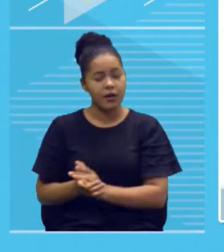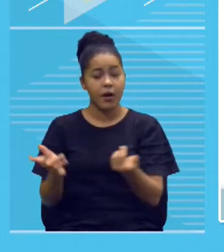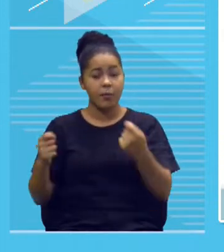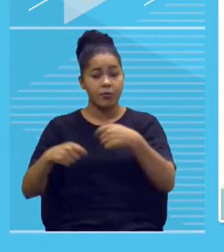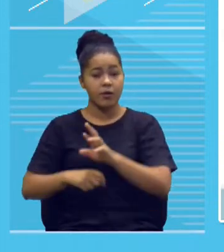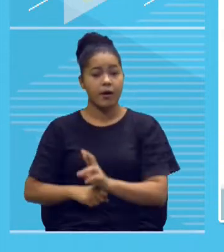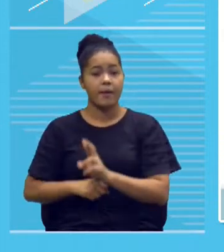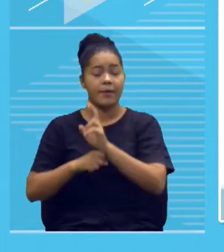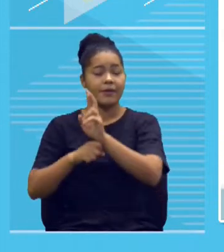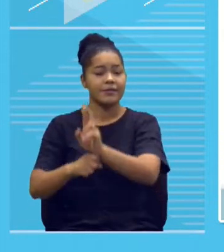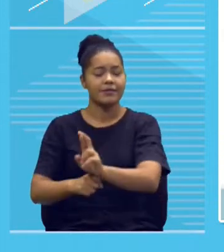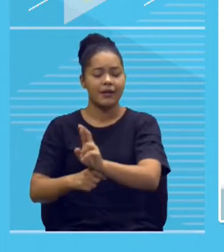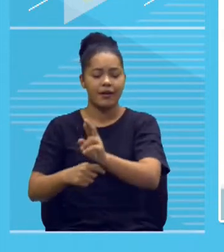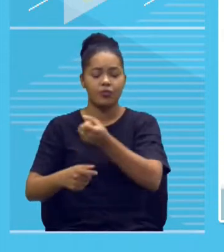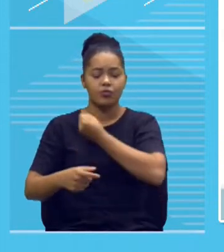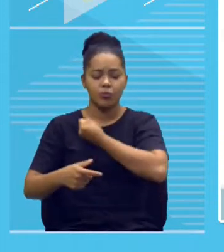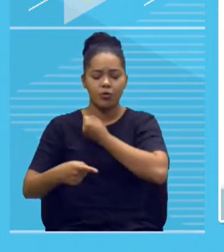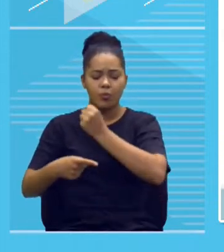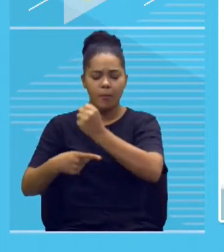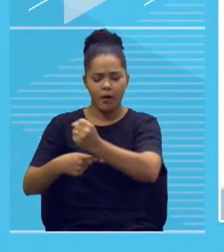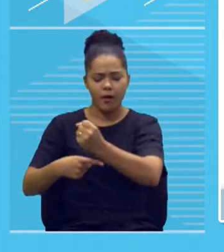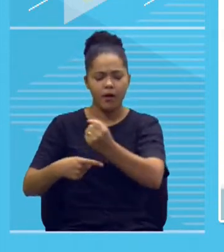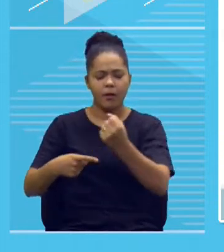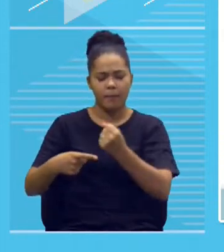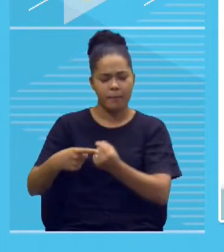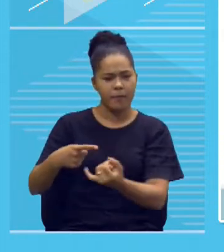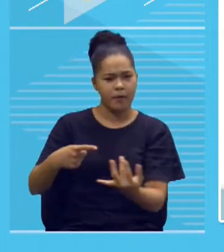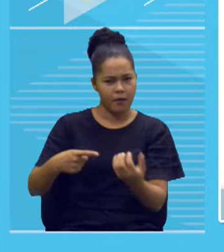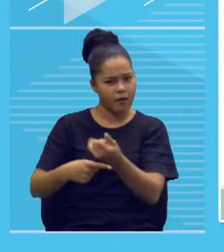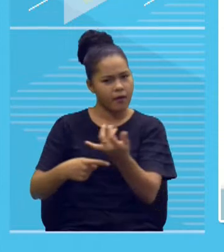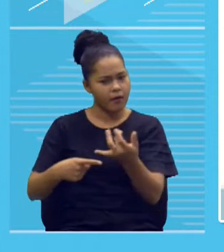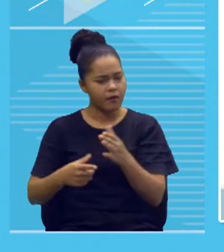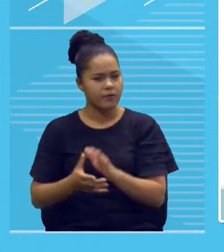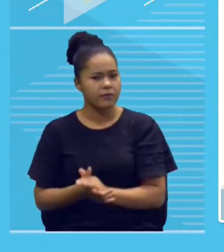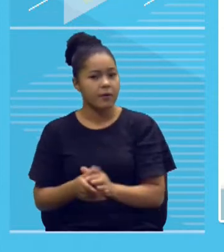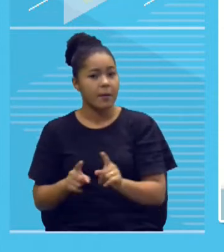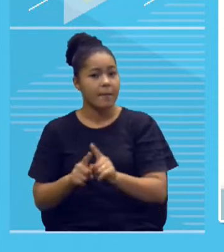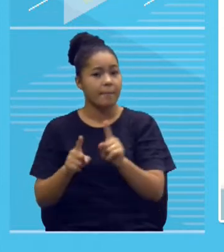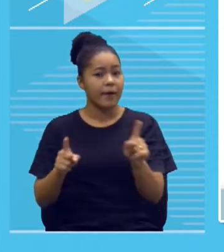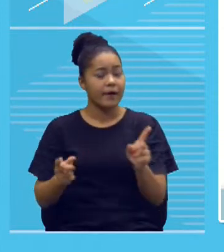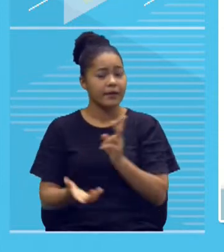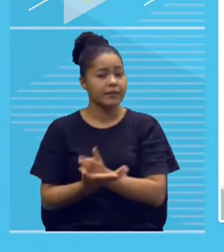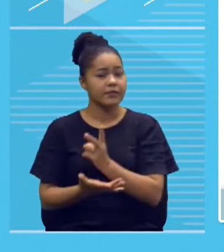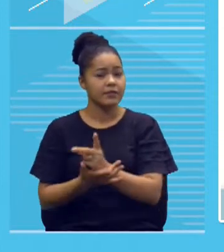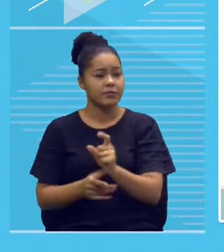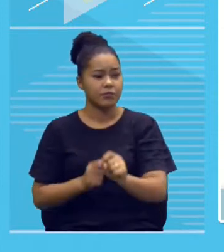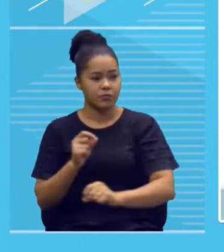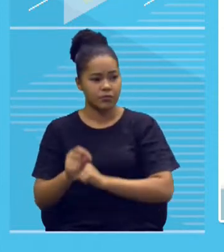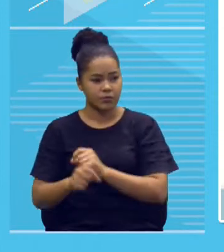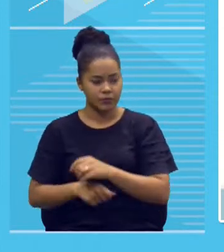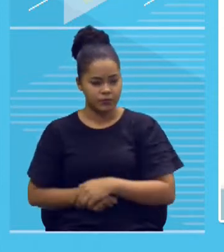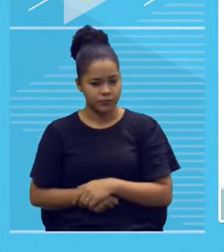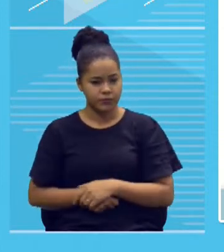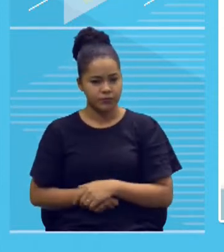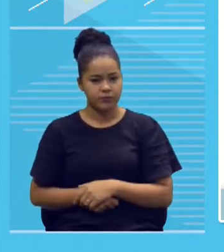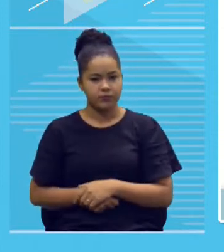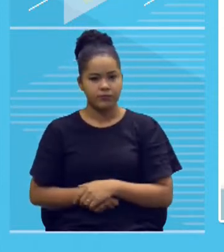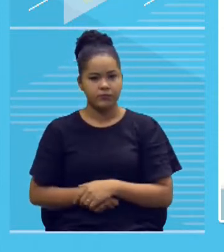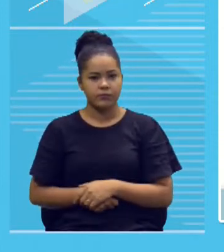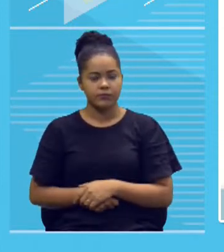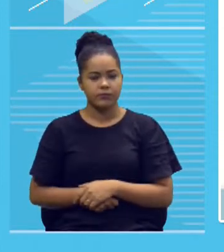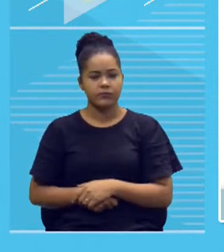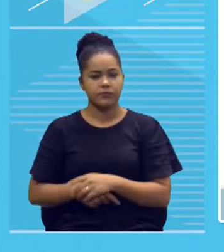professor não é qualquer fração é uma fração de denominador 100 então na realidade nós fomos lá nós